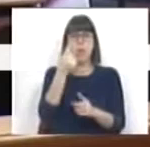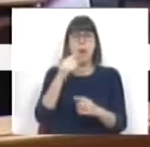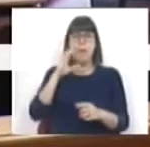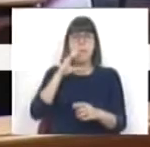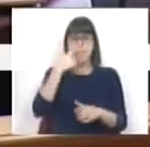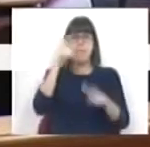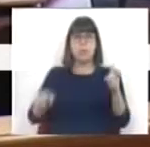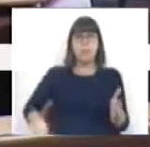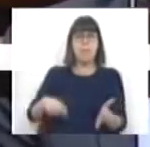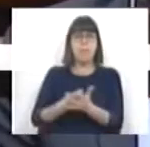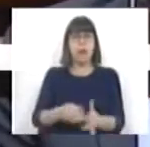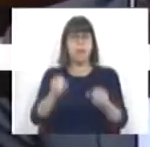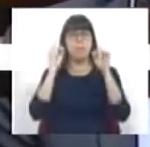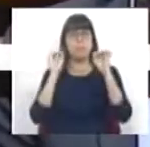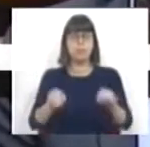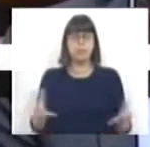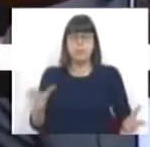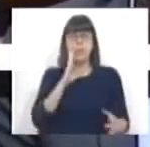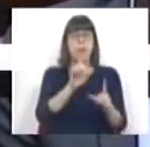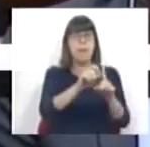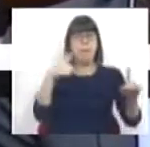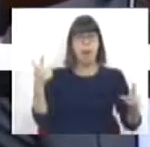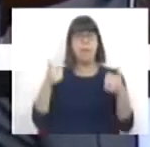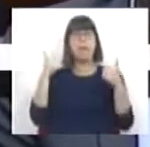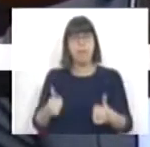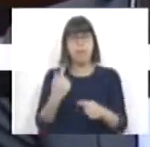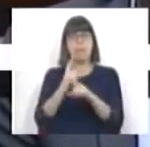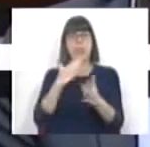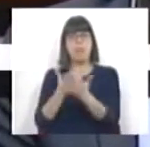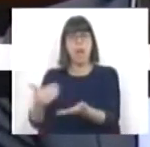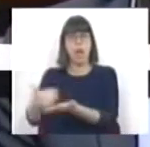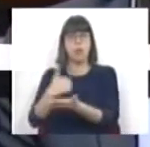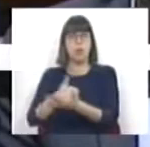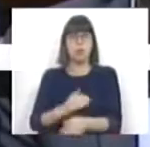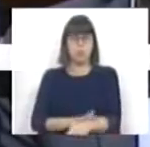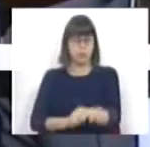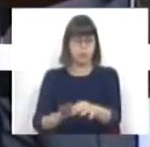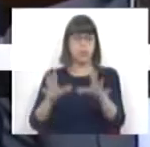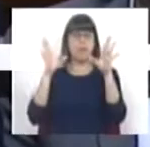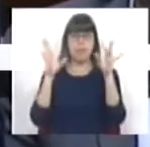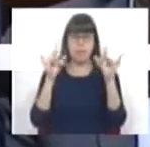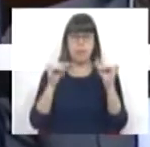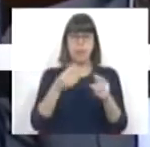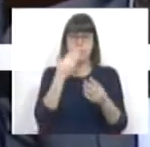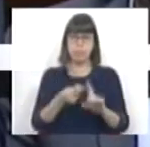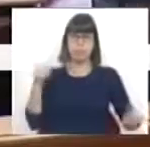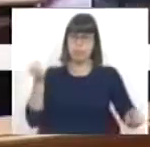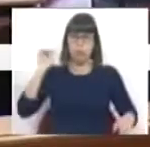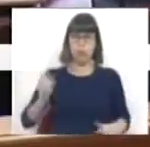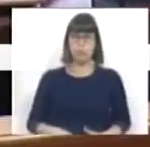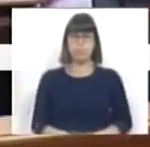um tostão dos contribuintes ou a dizer-me que o dinheiro do Banif até era bem emprego porque ia dar lucros. Brincadeiras de mau